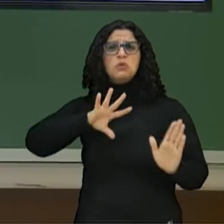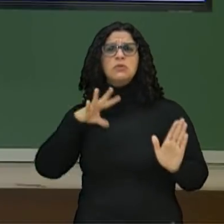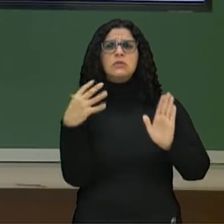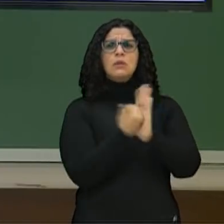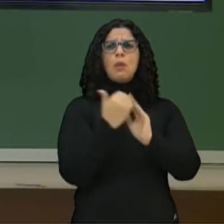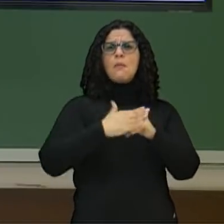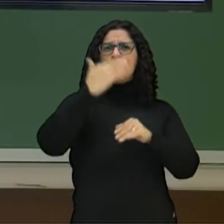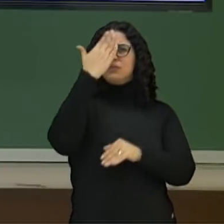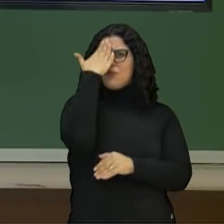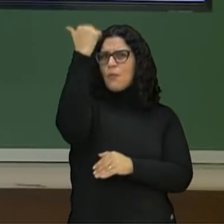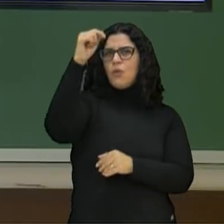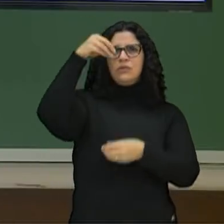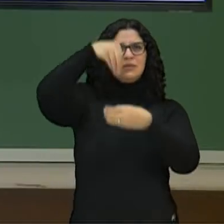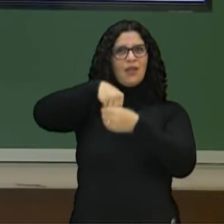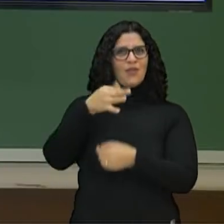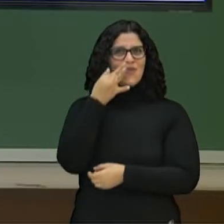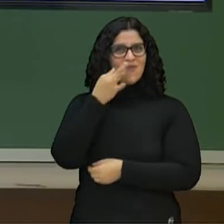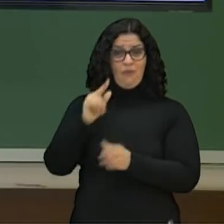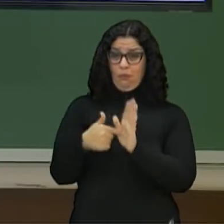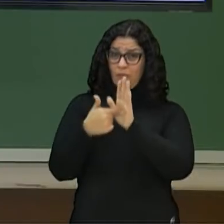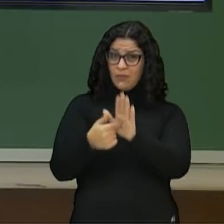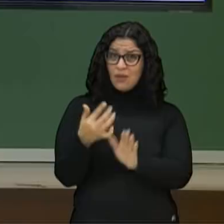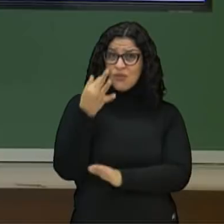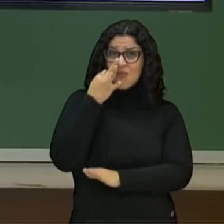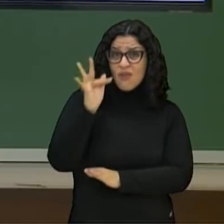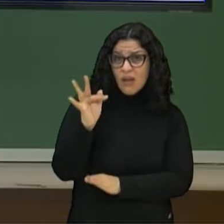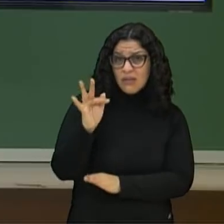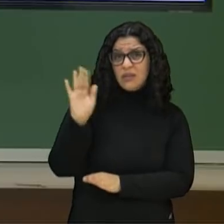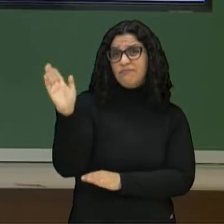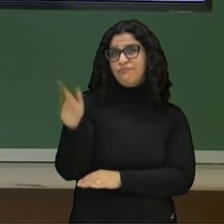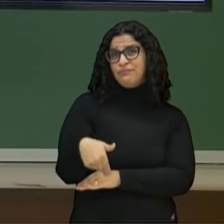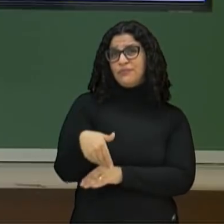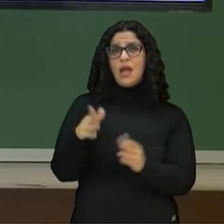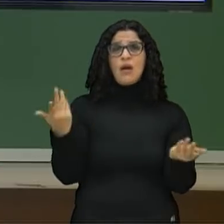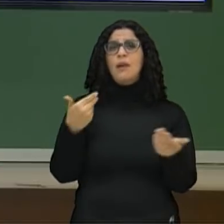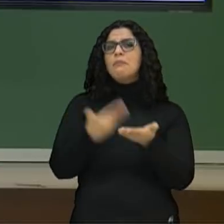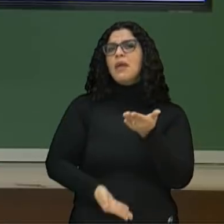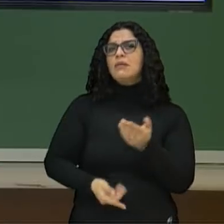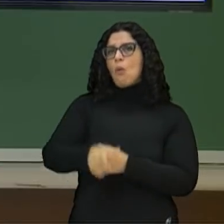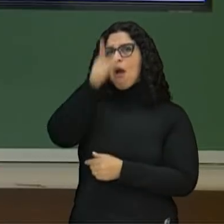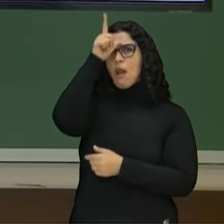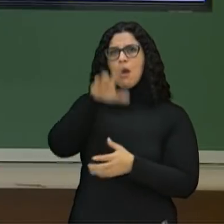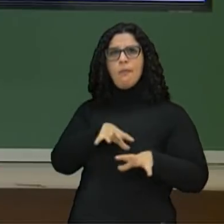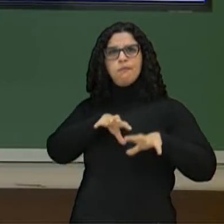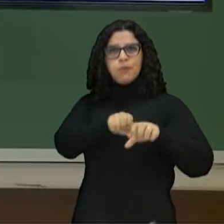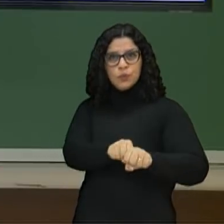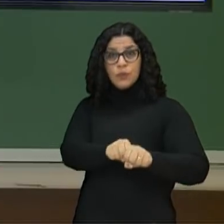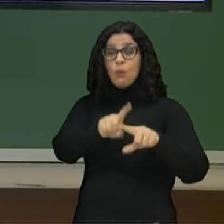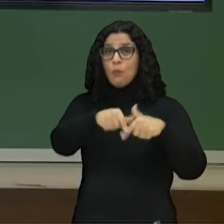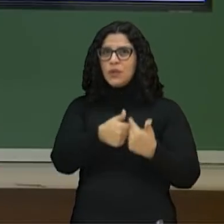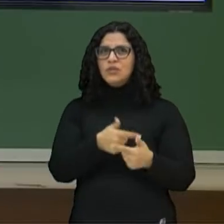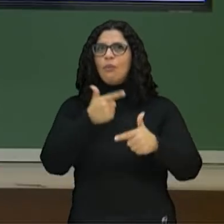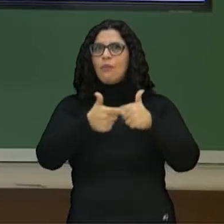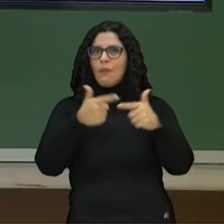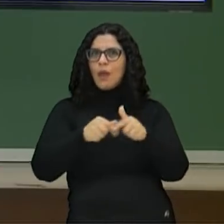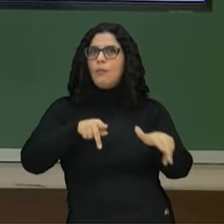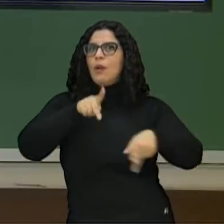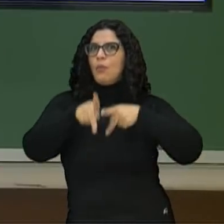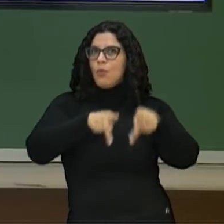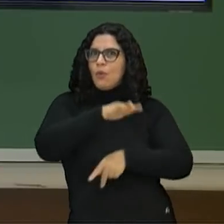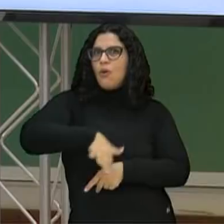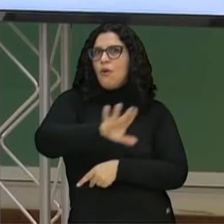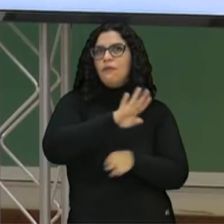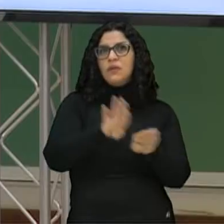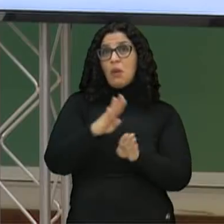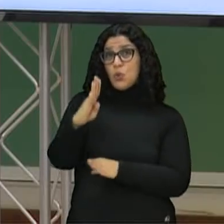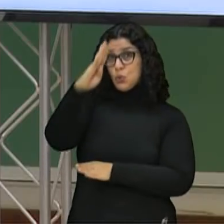da França, mostrando que a França era da Alemanha. Então isso tem um impacto para a população, tem um impacto para